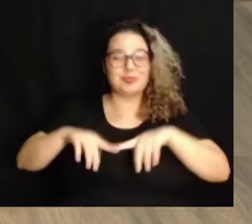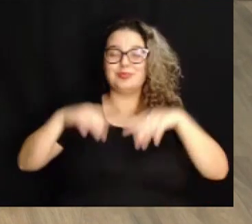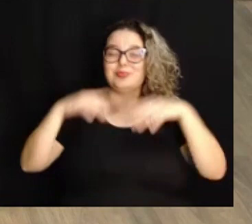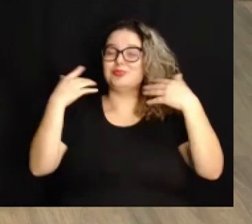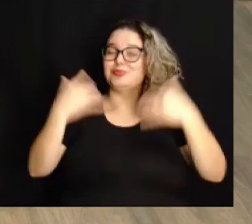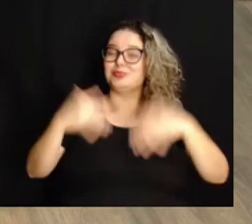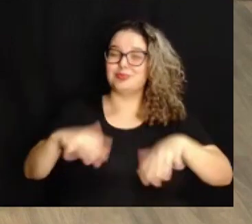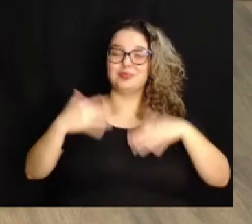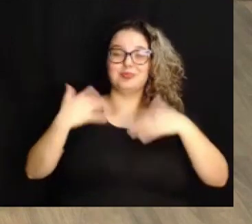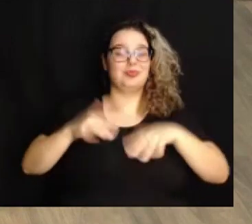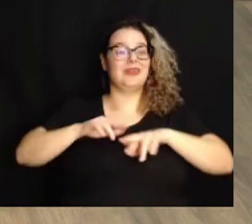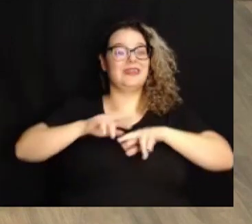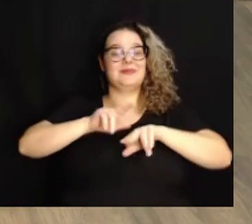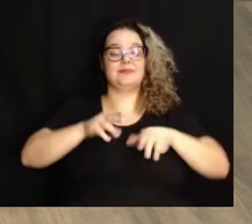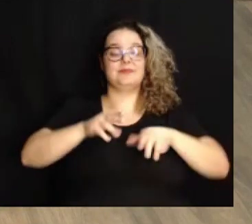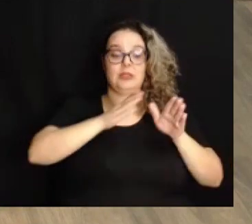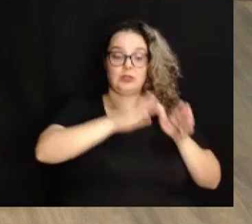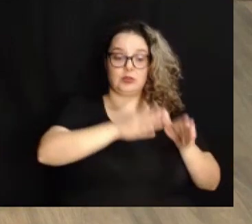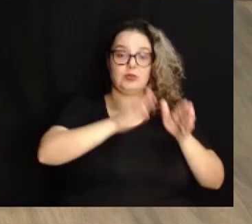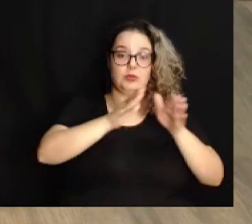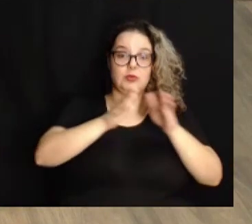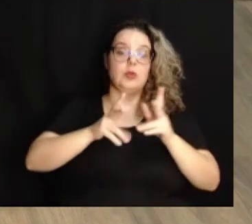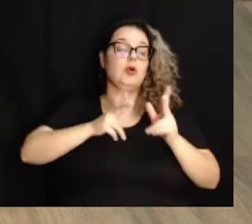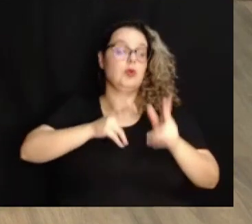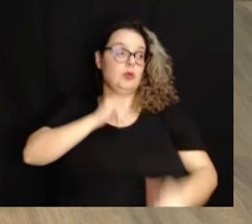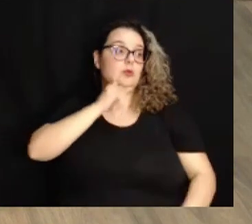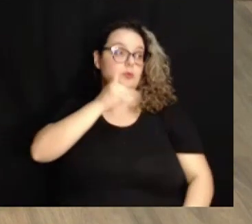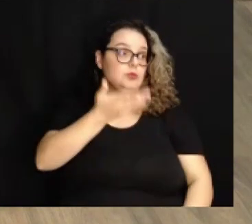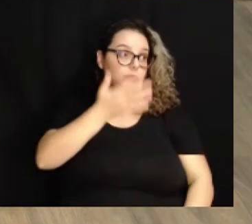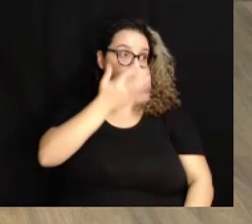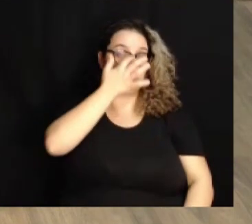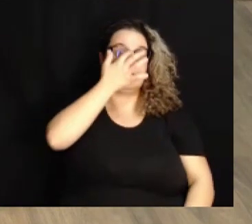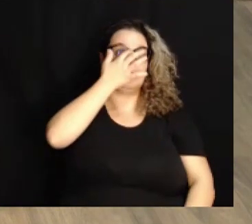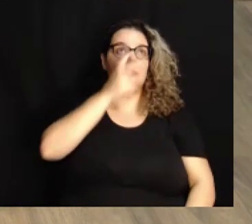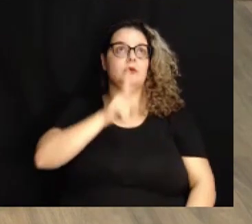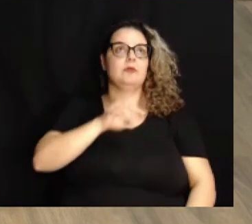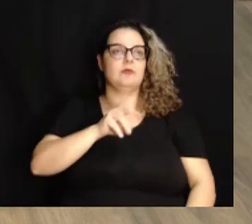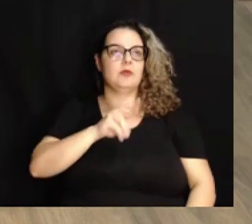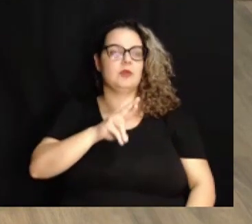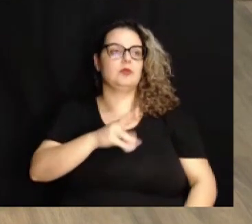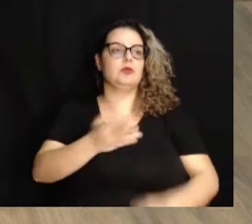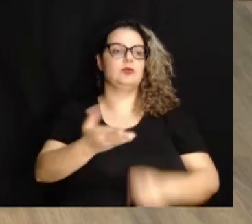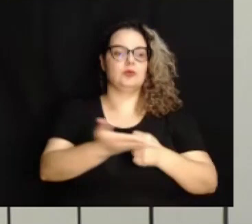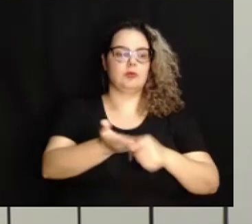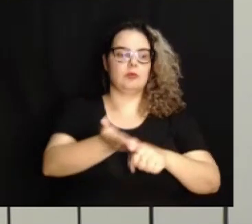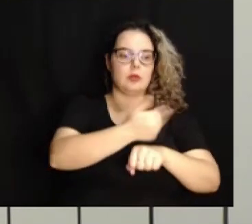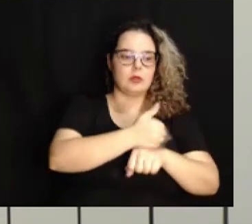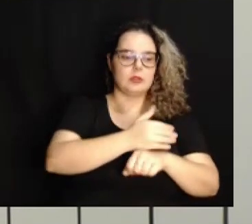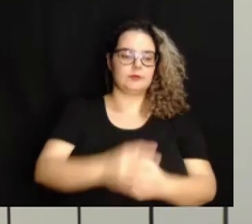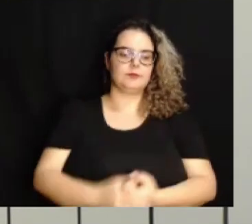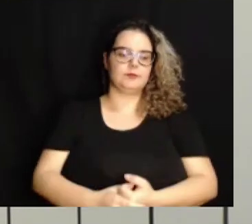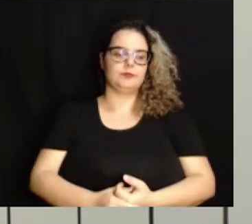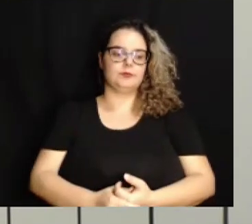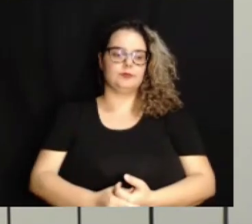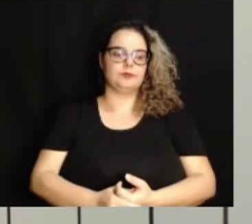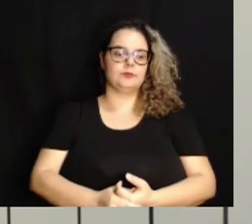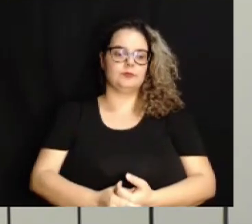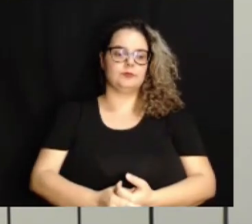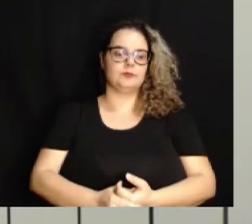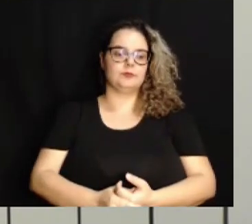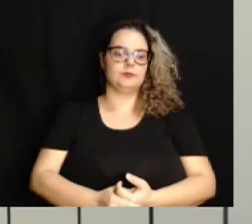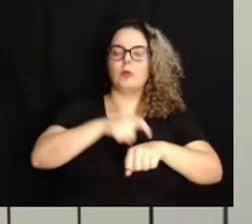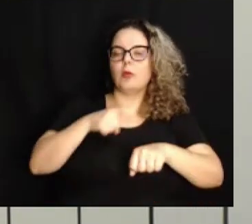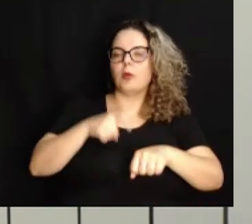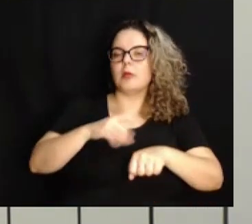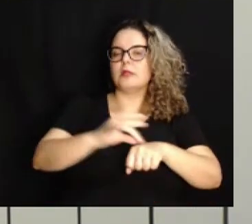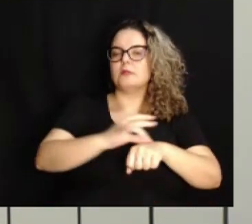diversas fases, como você já disse, né, Vitor, no bloco anterior. Durante o luto, gente, uma reação